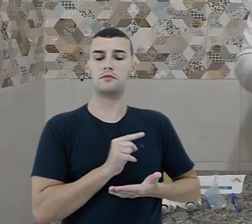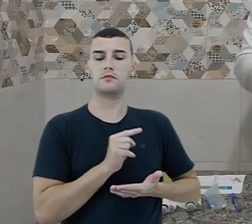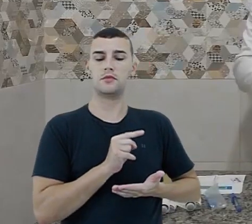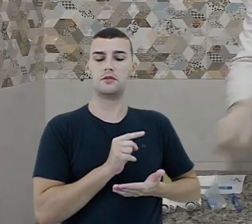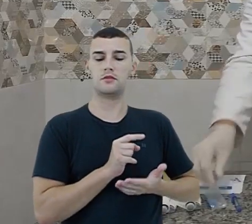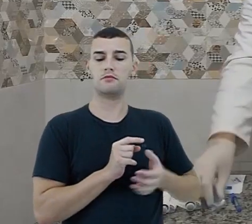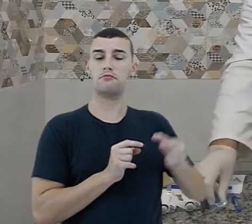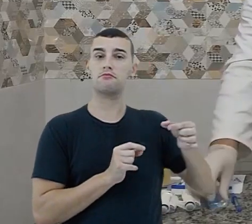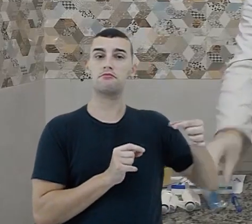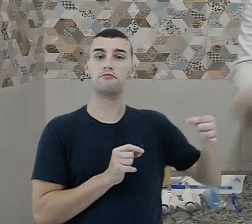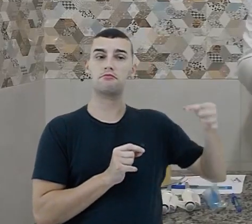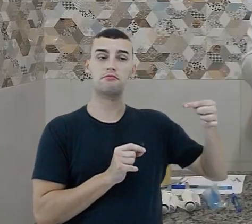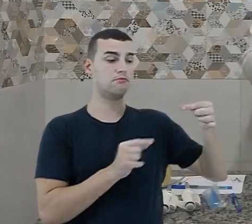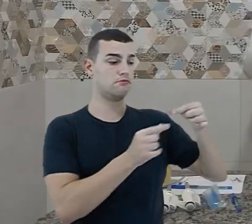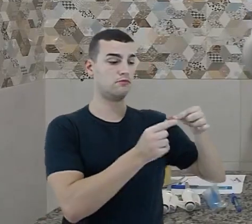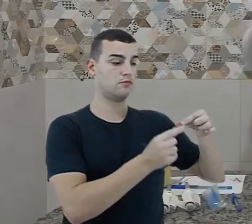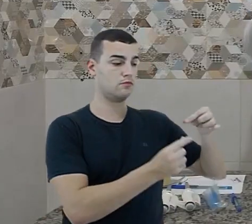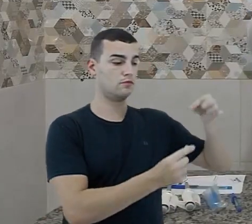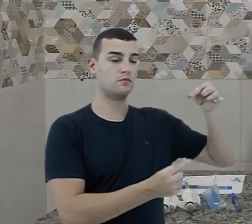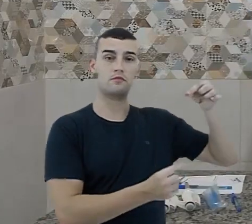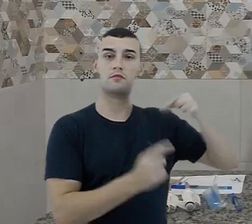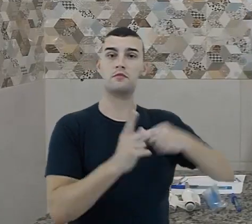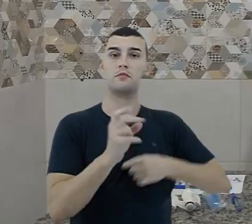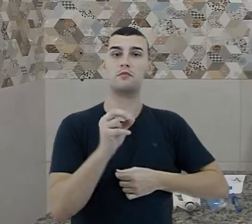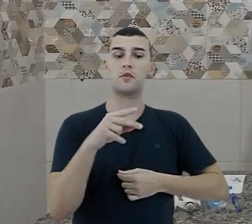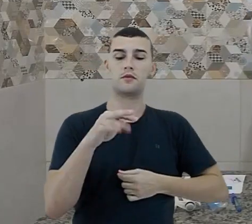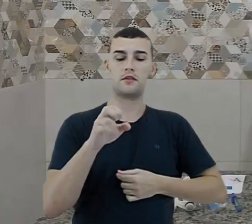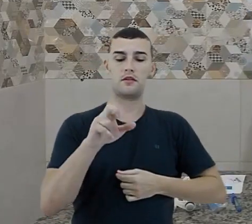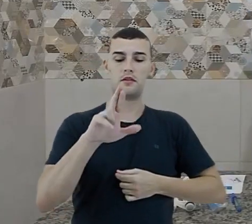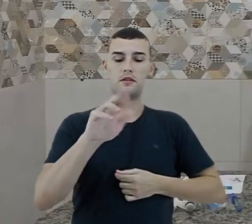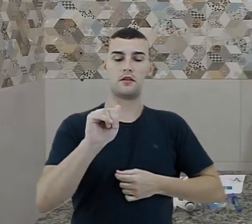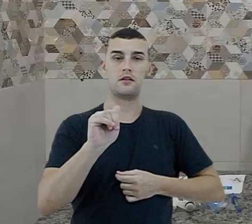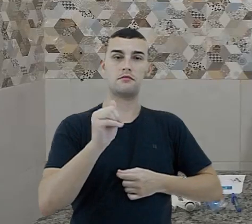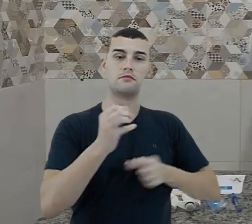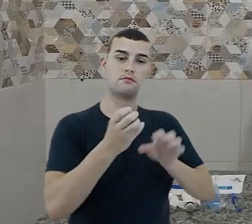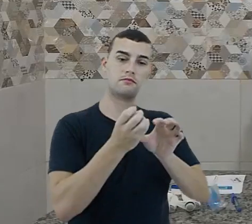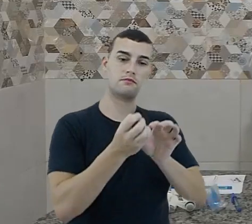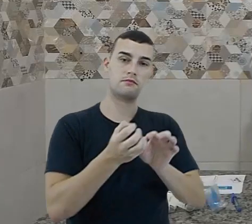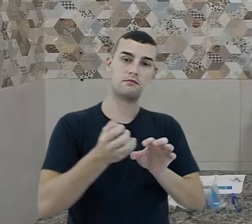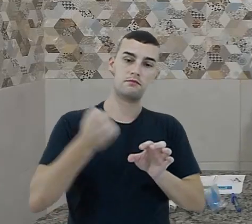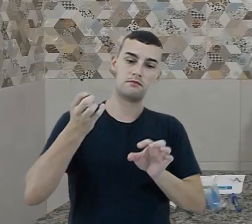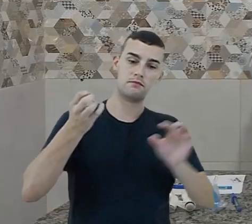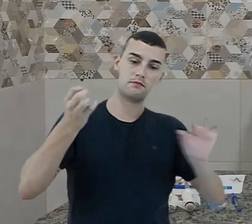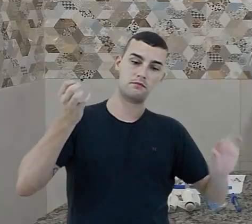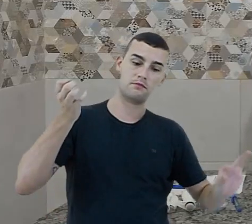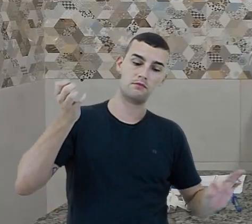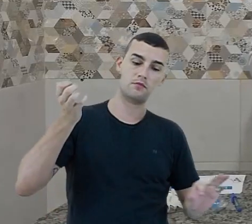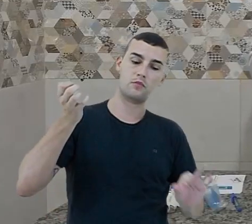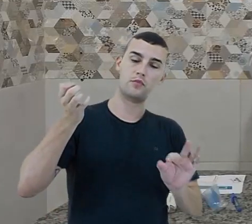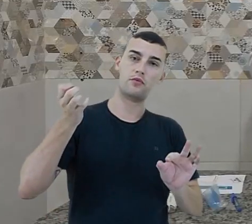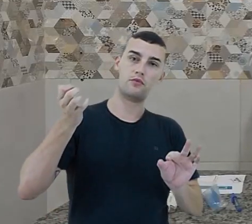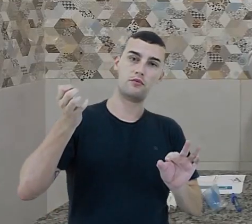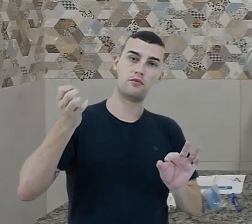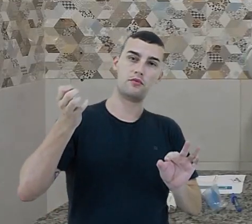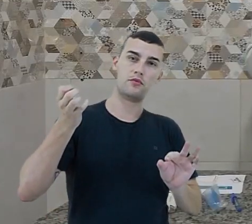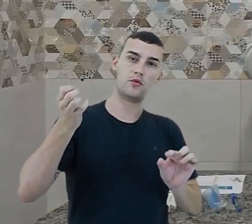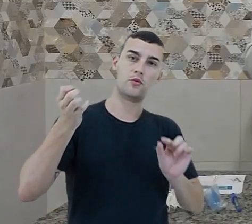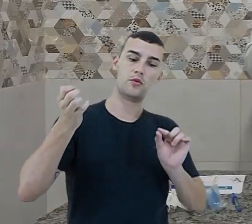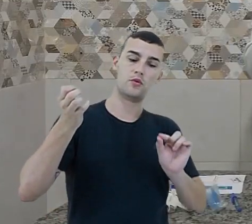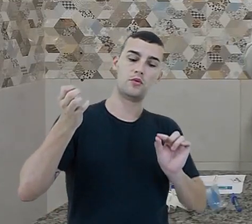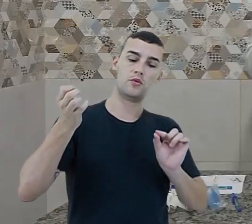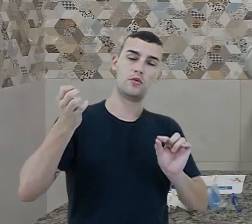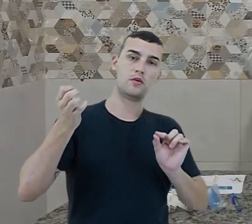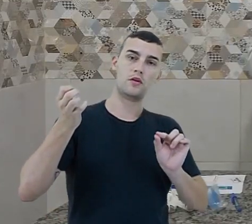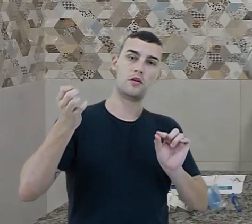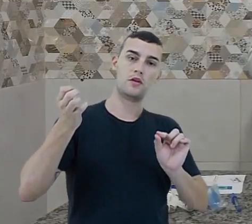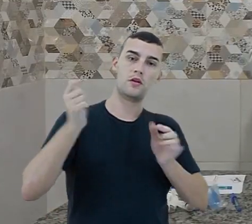esse recipiente ele é chamado de ponteira. Eu vou acoplar a ponteira à micropipeta de